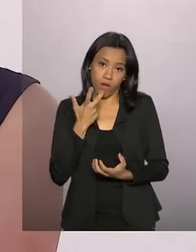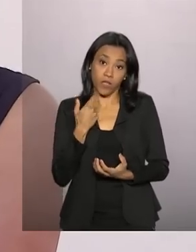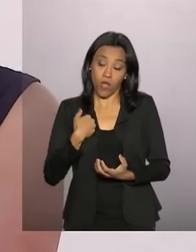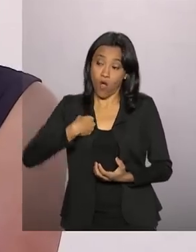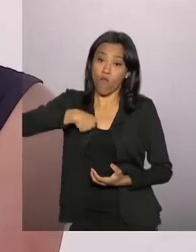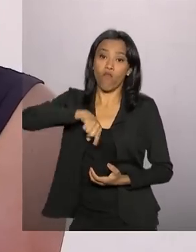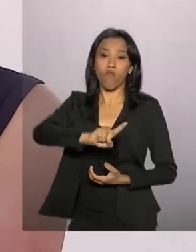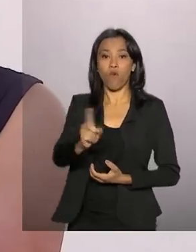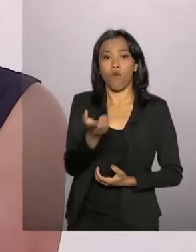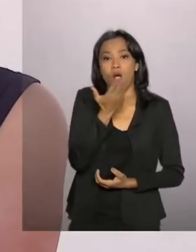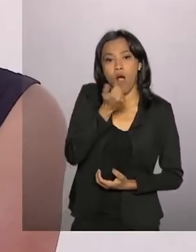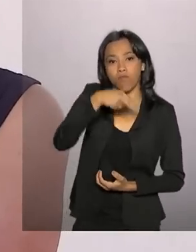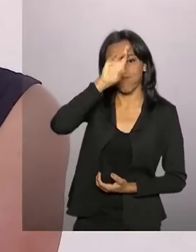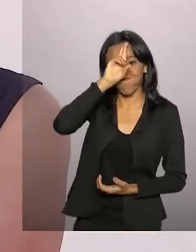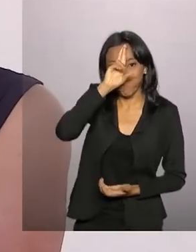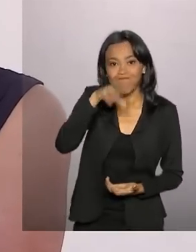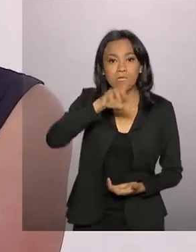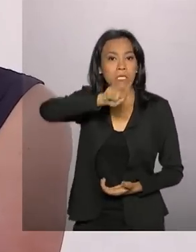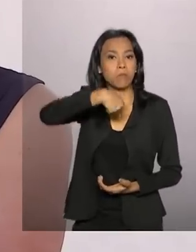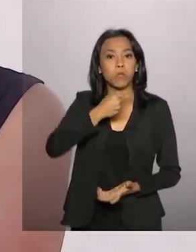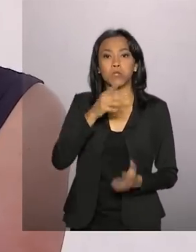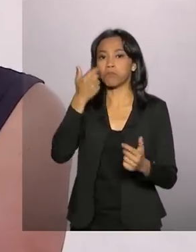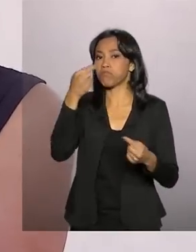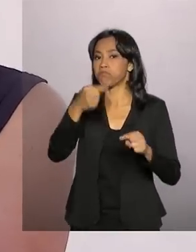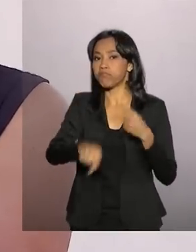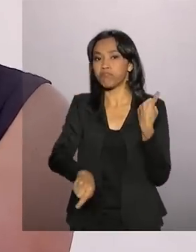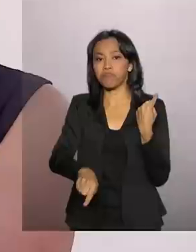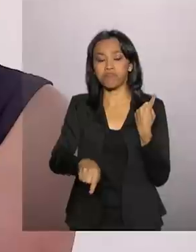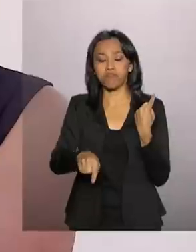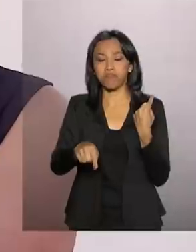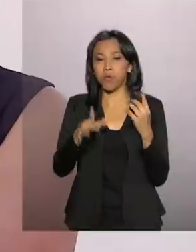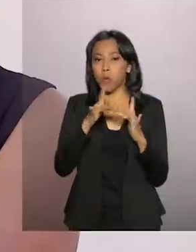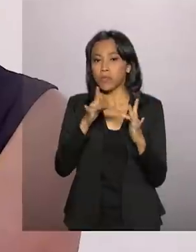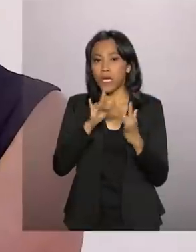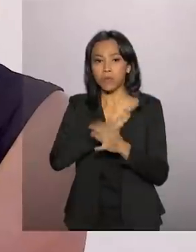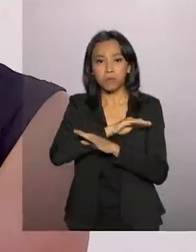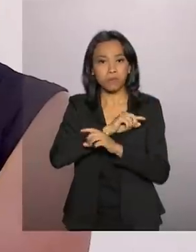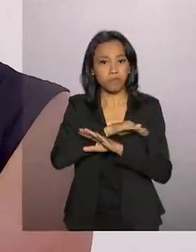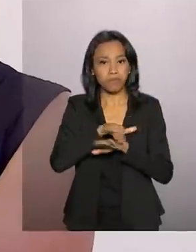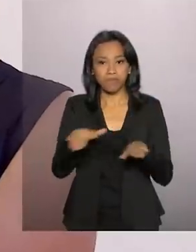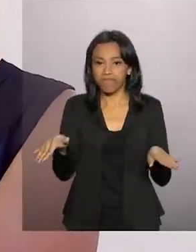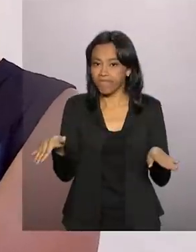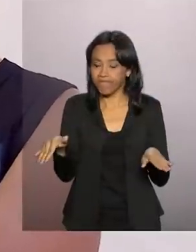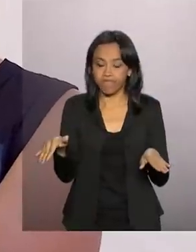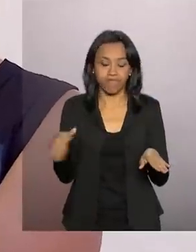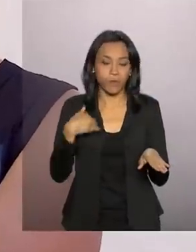almoçar. E daí não teve mais contato com ele e infelizmente